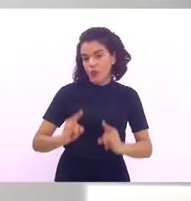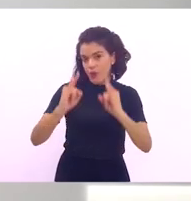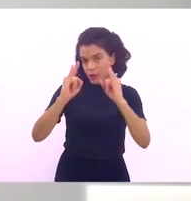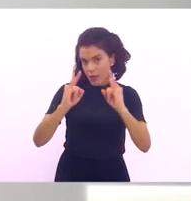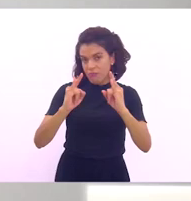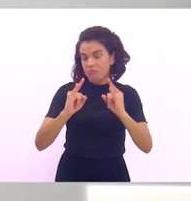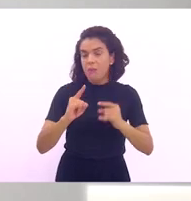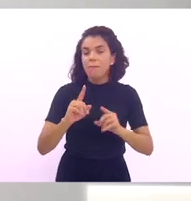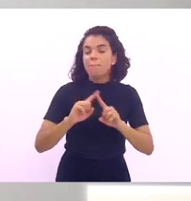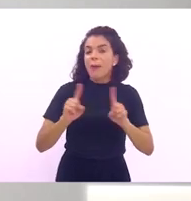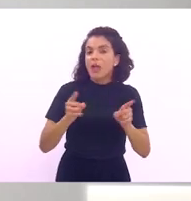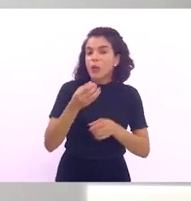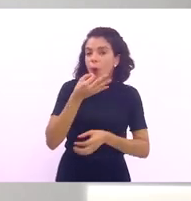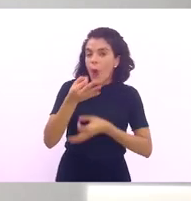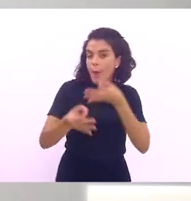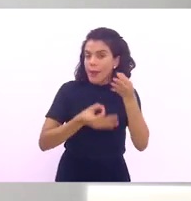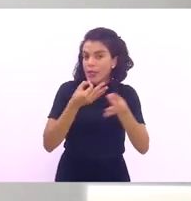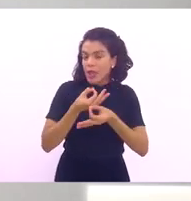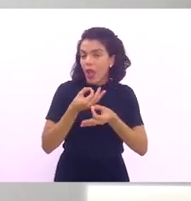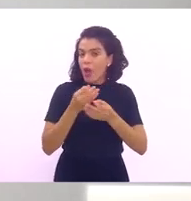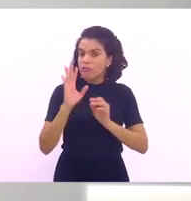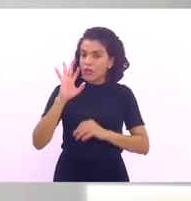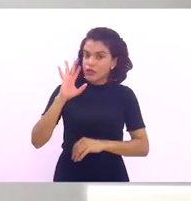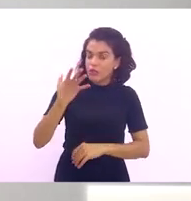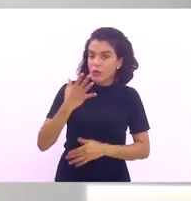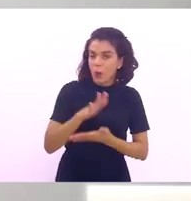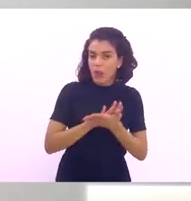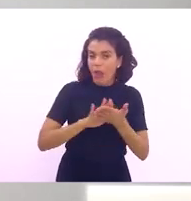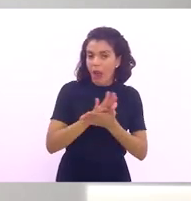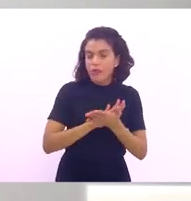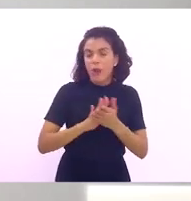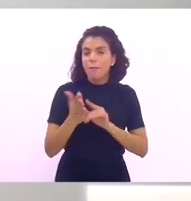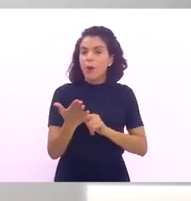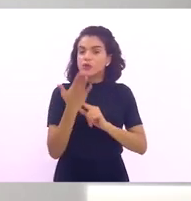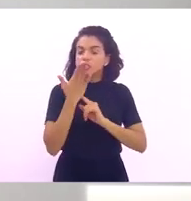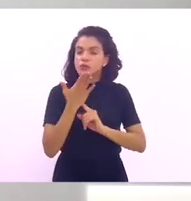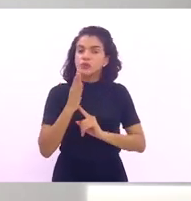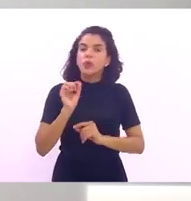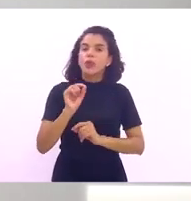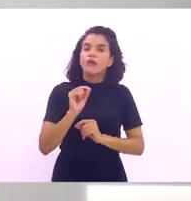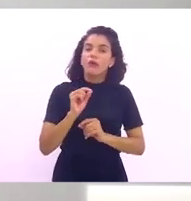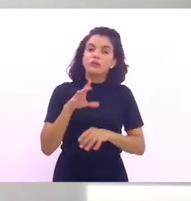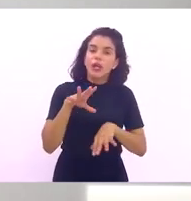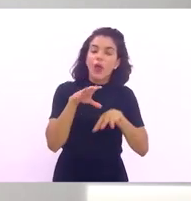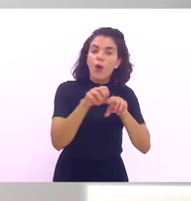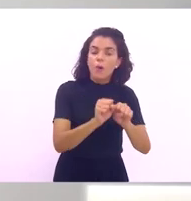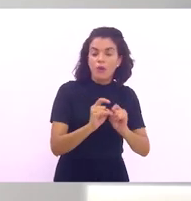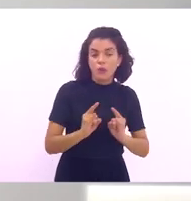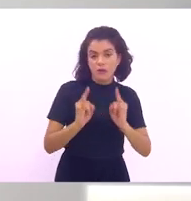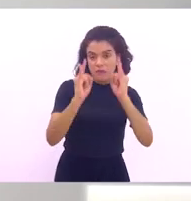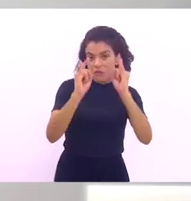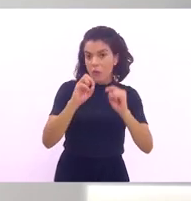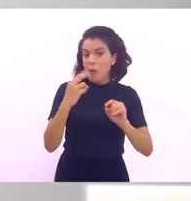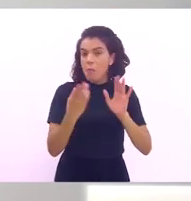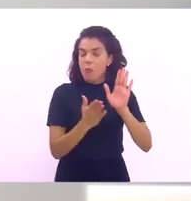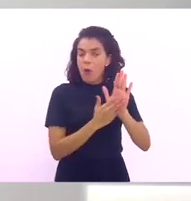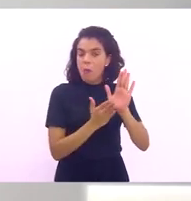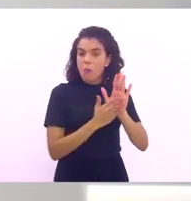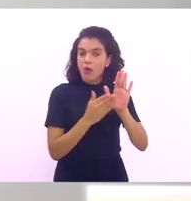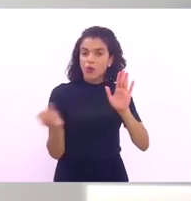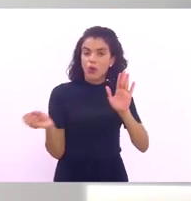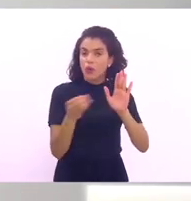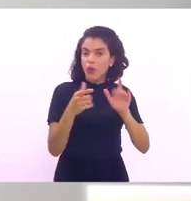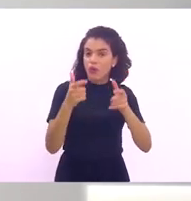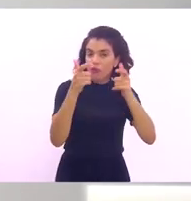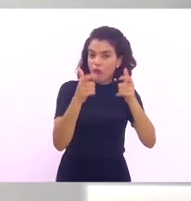contrapartida para o que seria promovido no edifício ou se quer apresentar uma nova proposta de lugar para